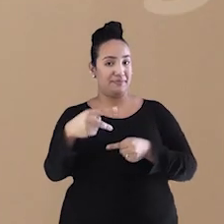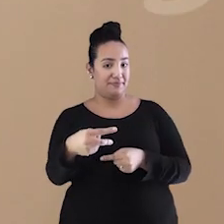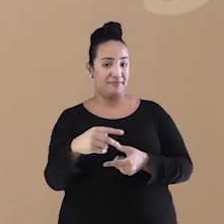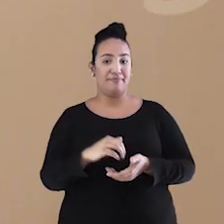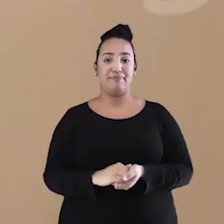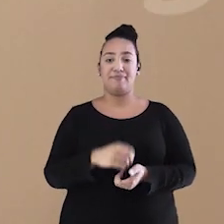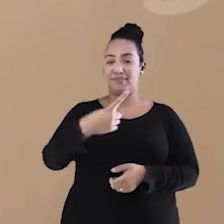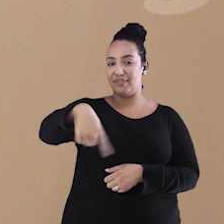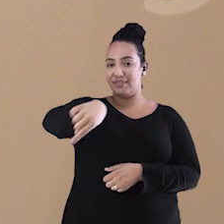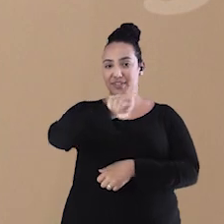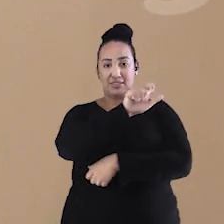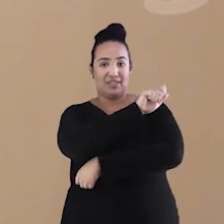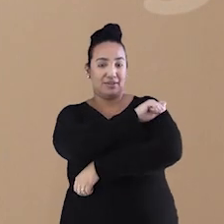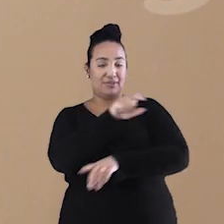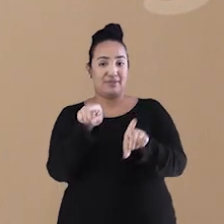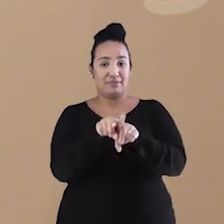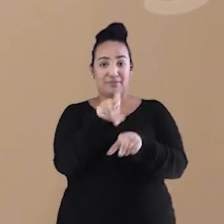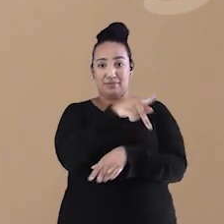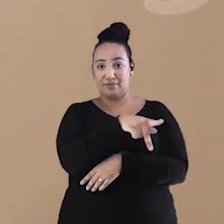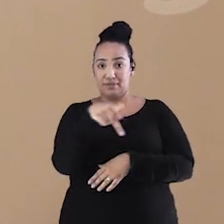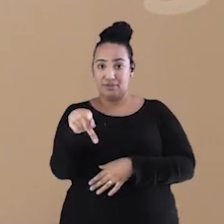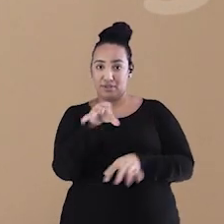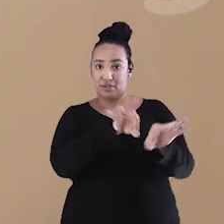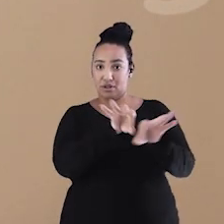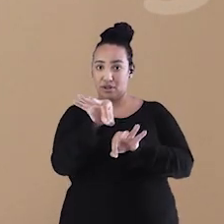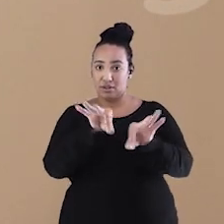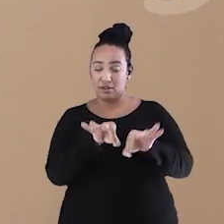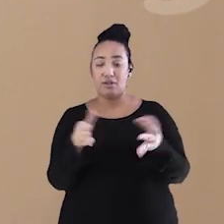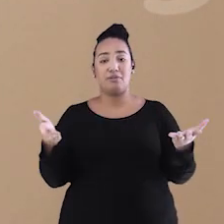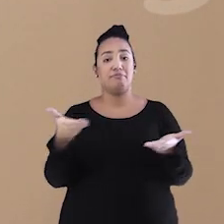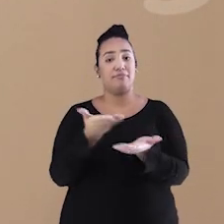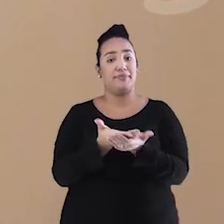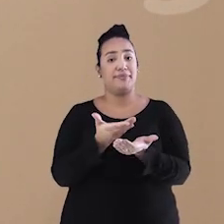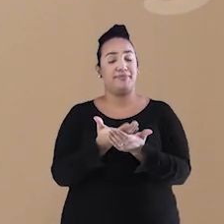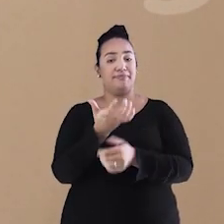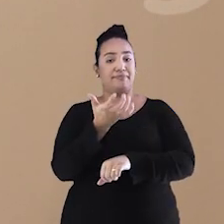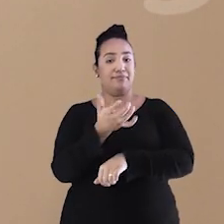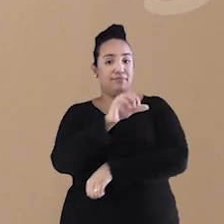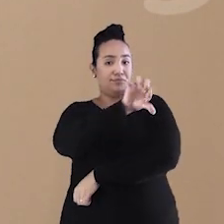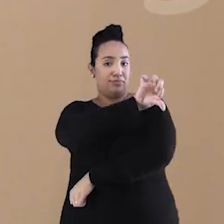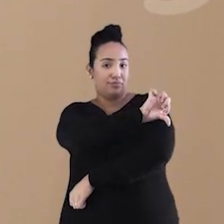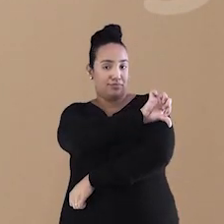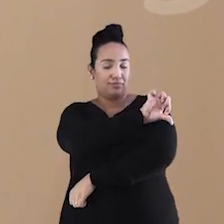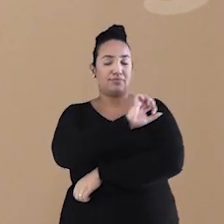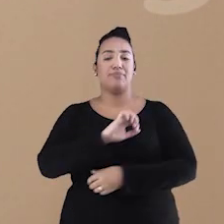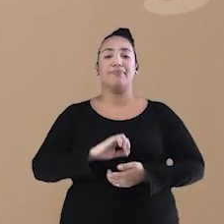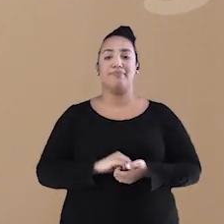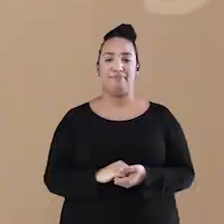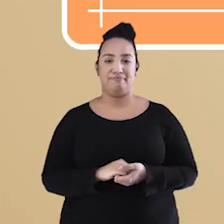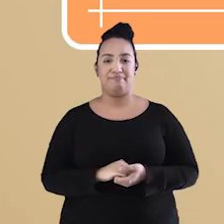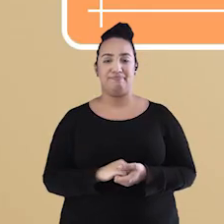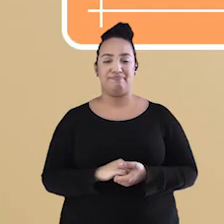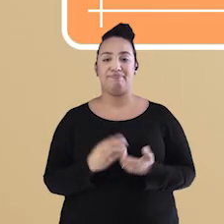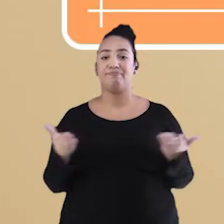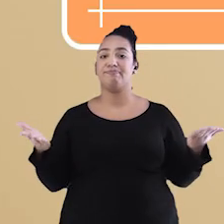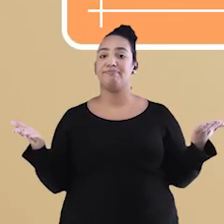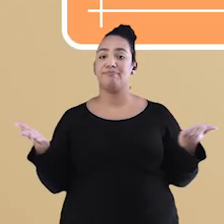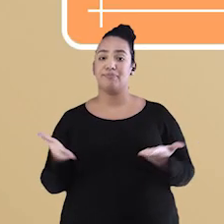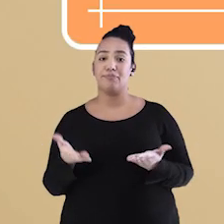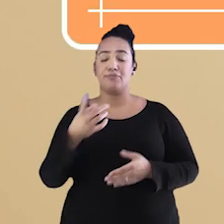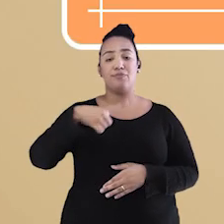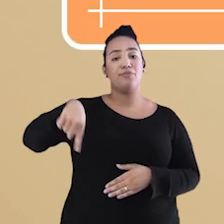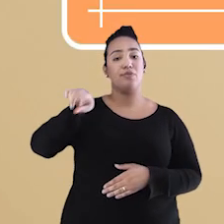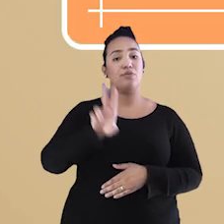que vocês, estudantes e professores da rede, possam se organizar, essa é uma aula do 9º ano dos anos finais. Hoje,